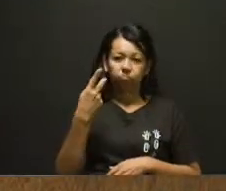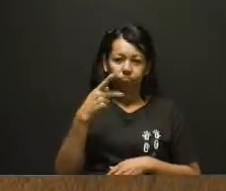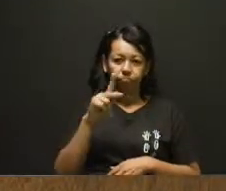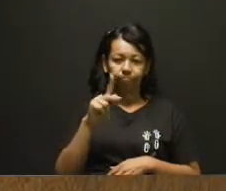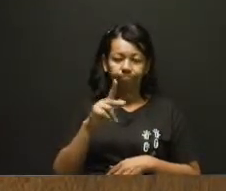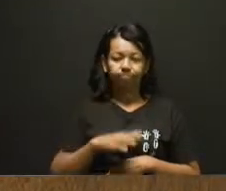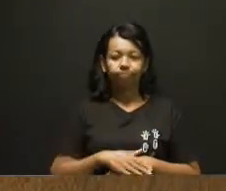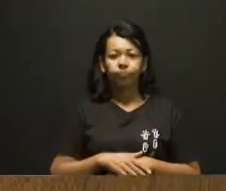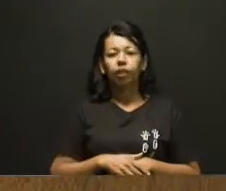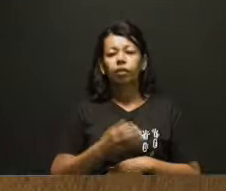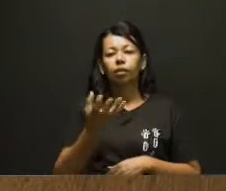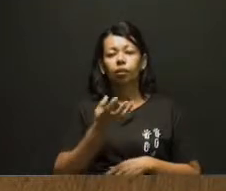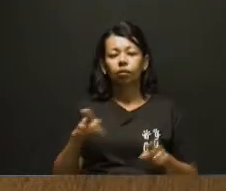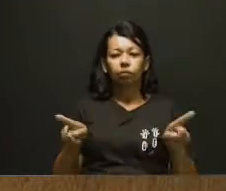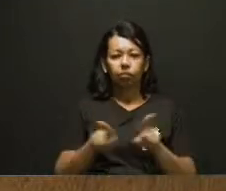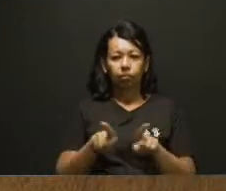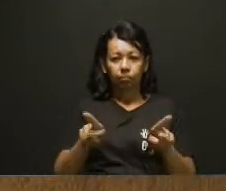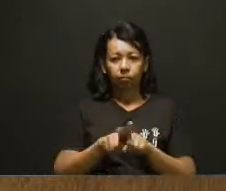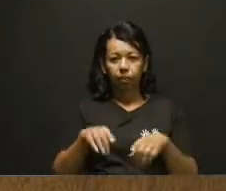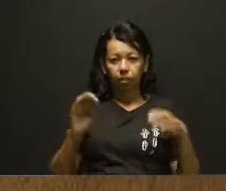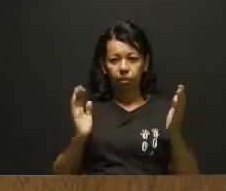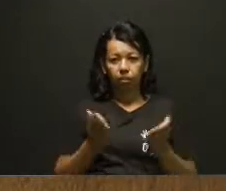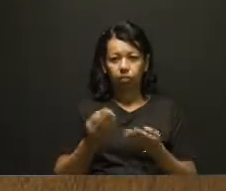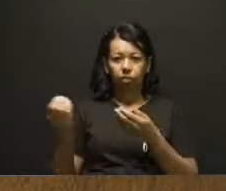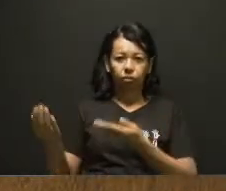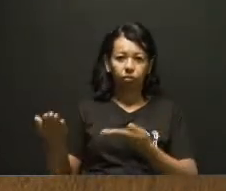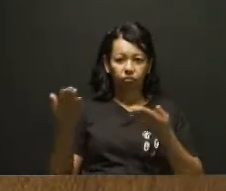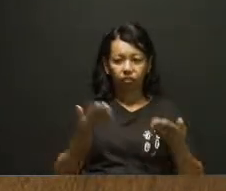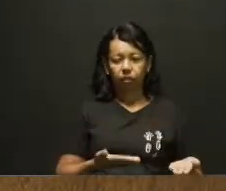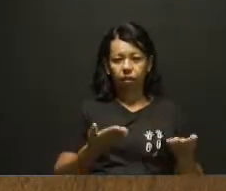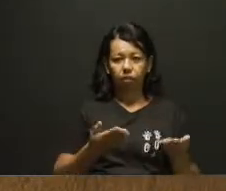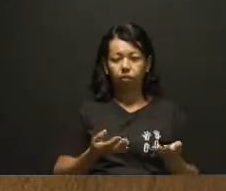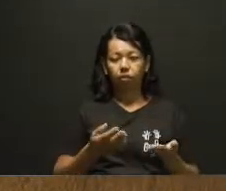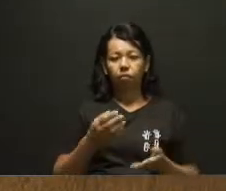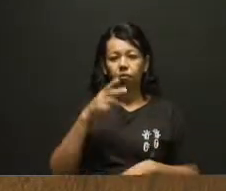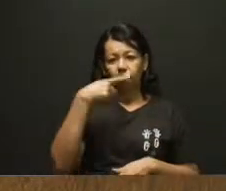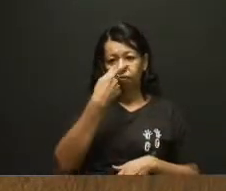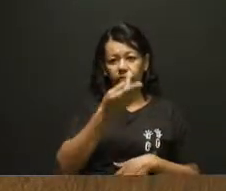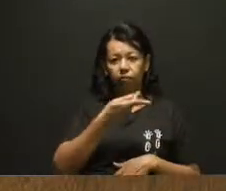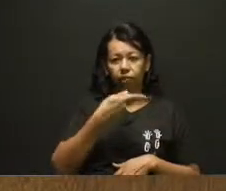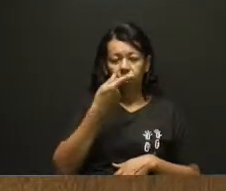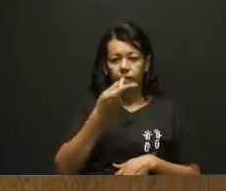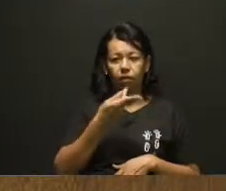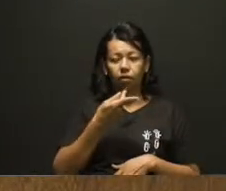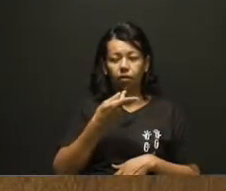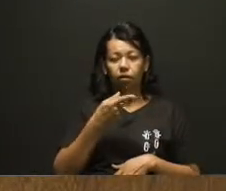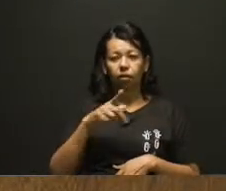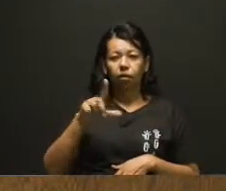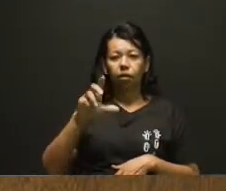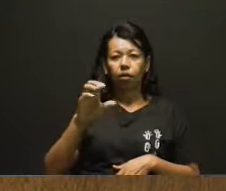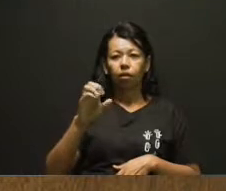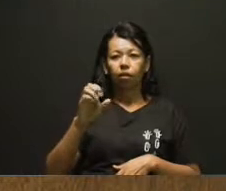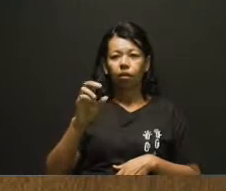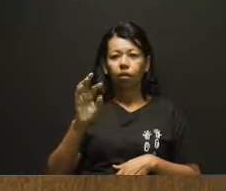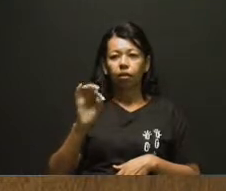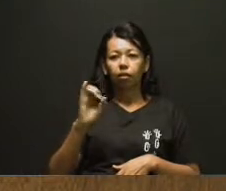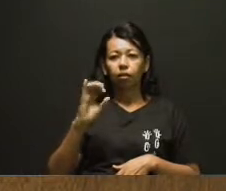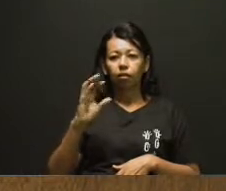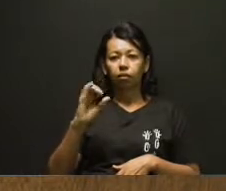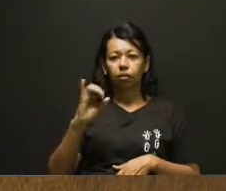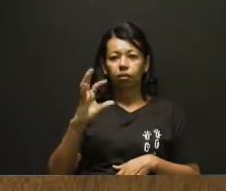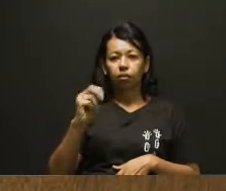senhoria quero também agora convidar passando a palavra para a doutora letícia soares